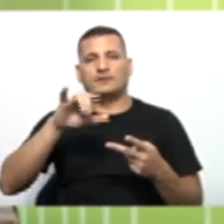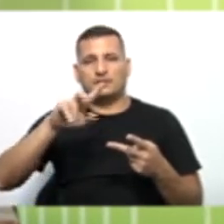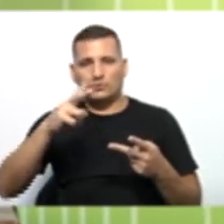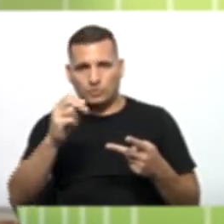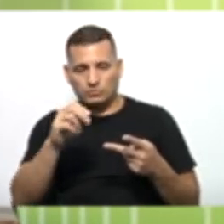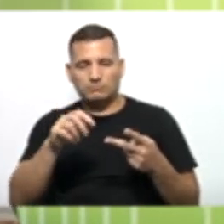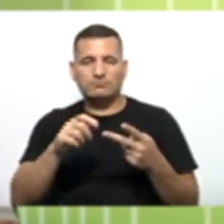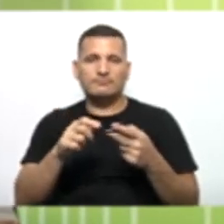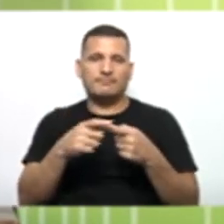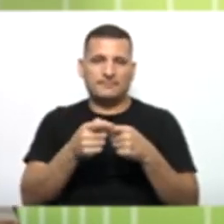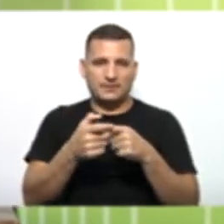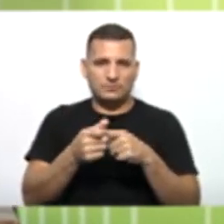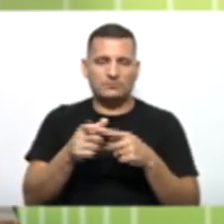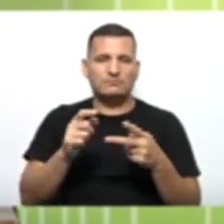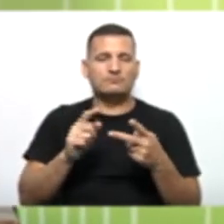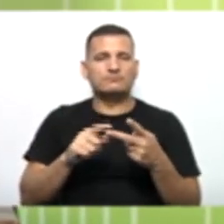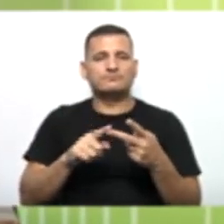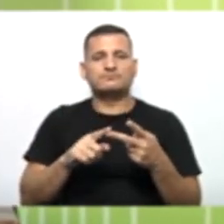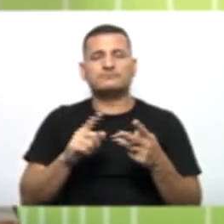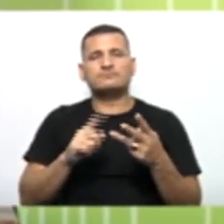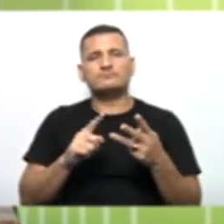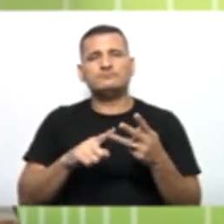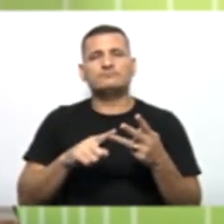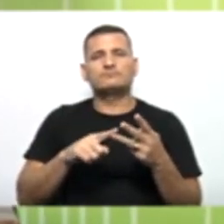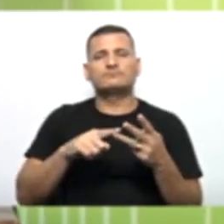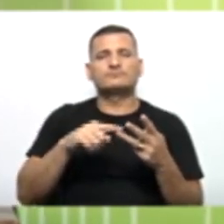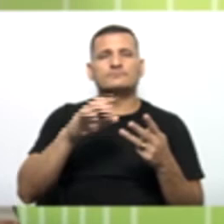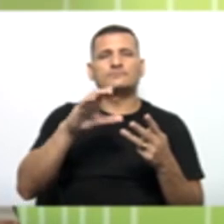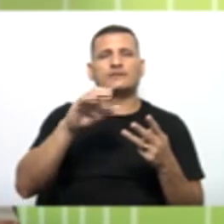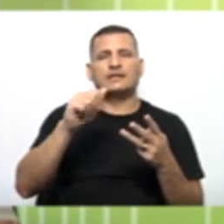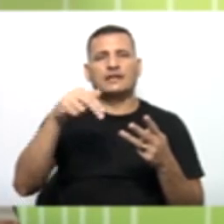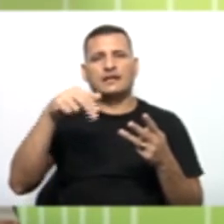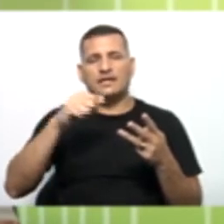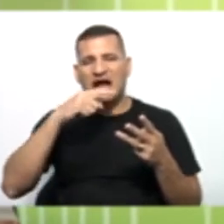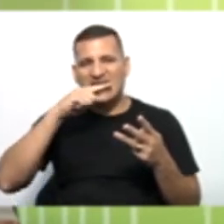biodegradáveis produzidos com bagaços de cana, de açúcar,